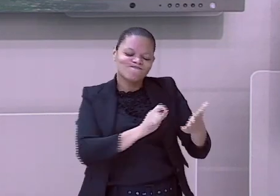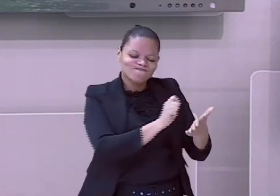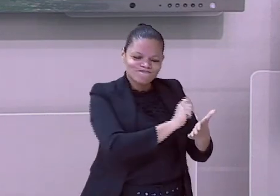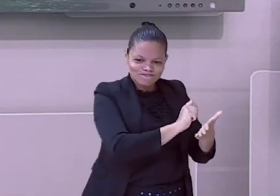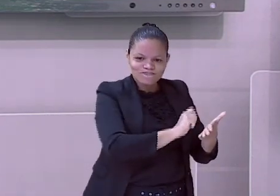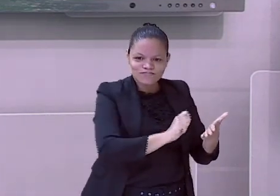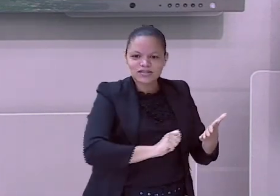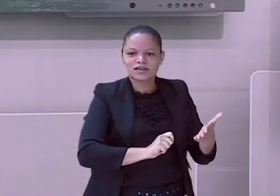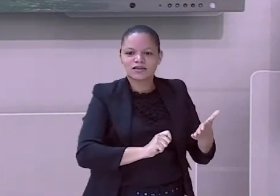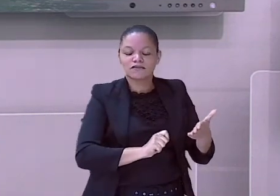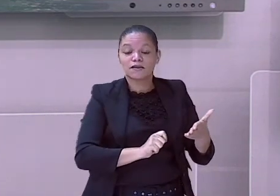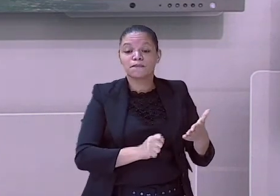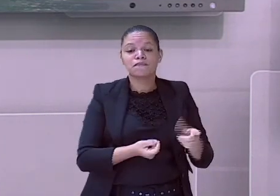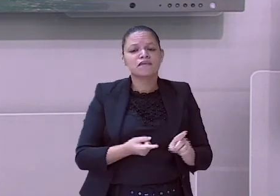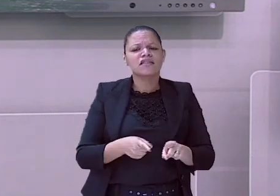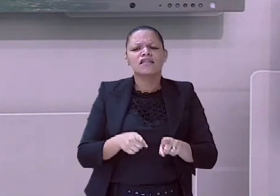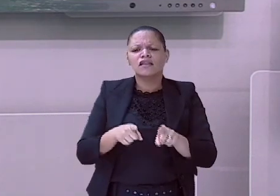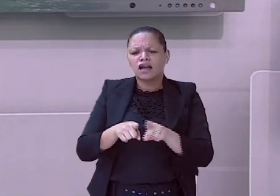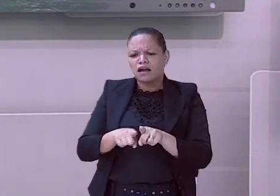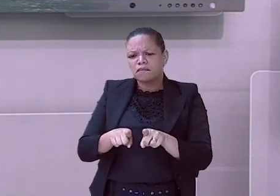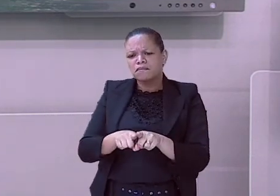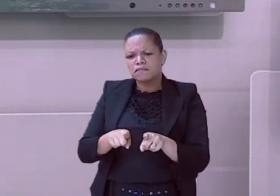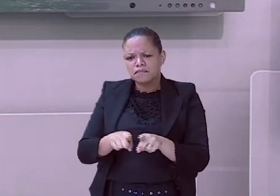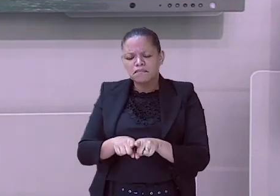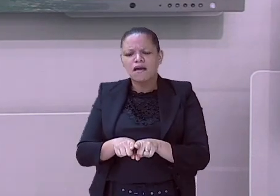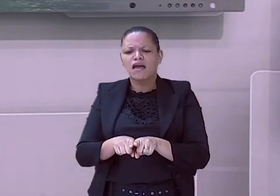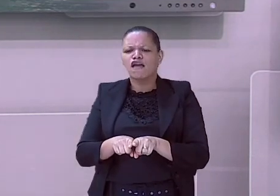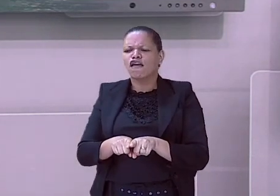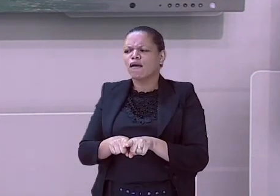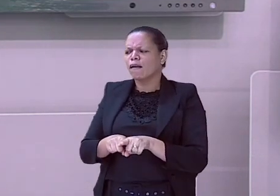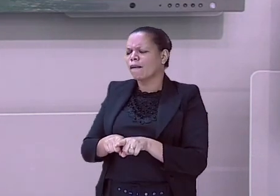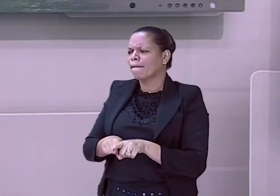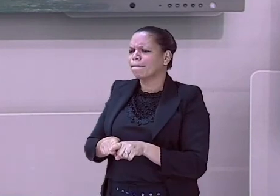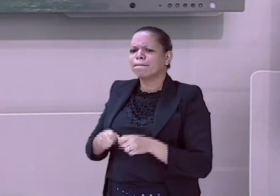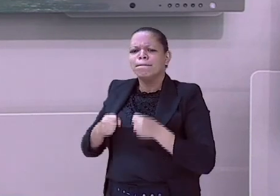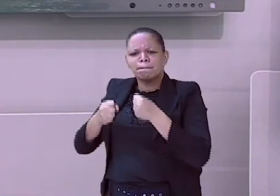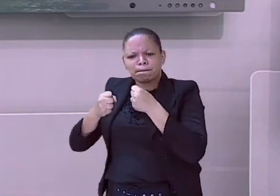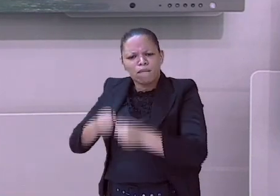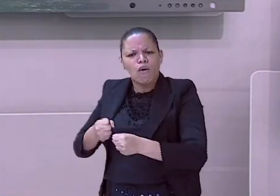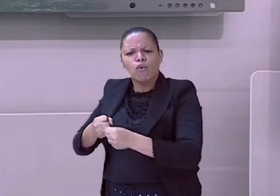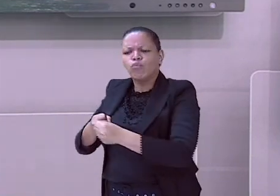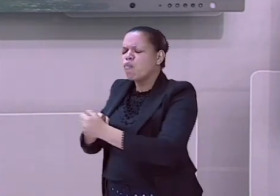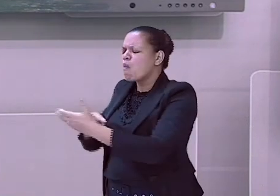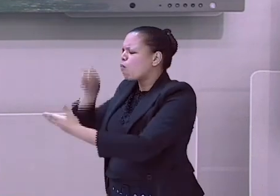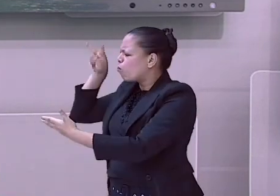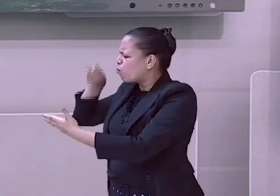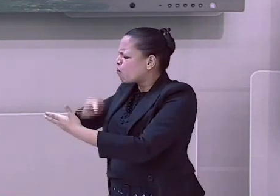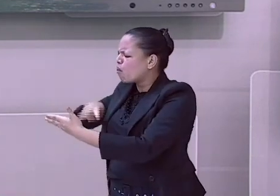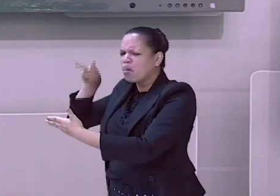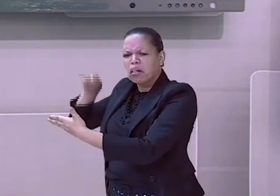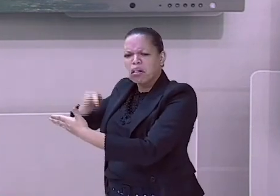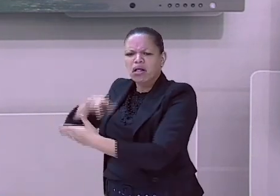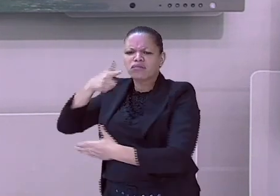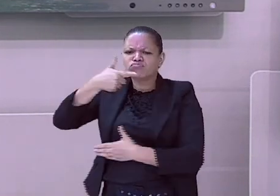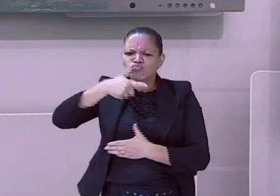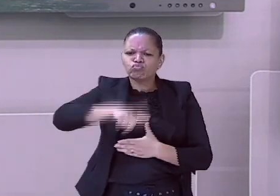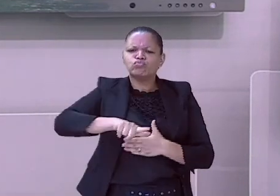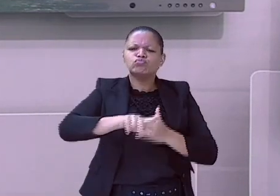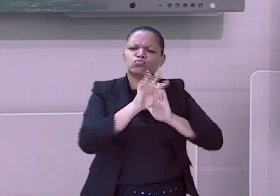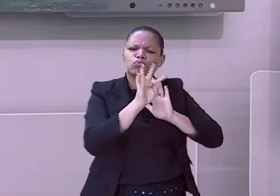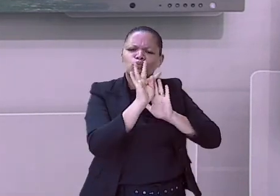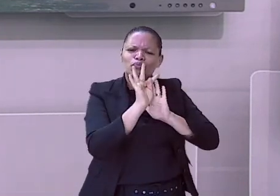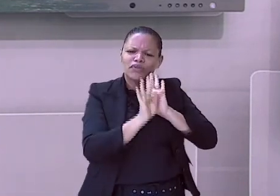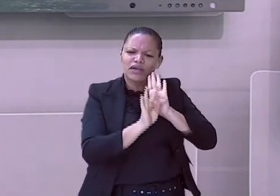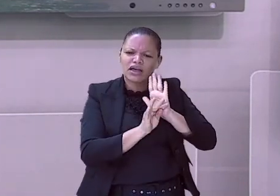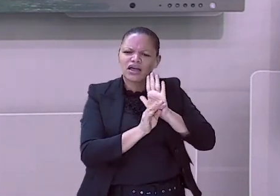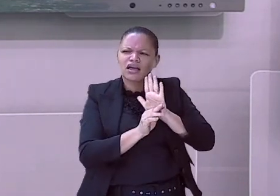estar fazendo novamente a leitura e verificando as respostas. E você pode também